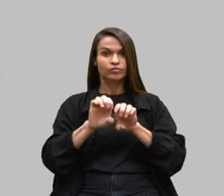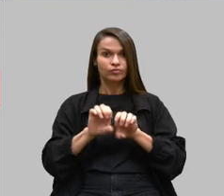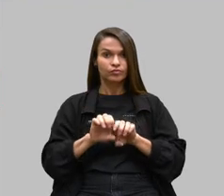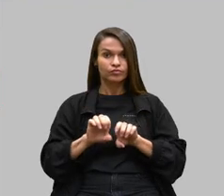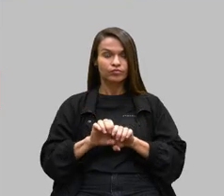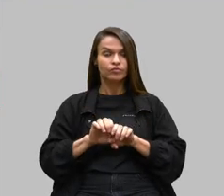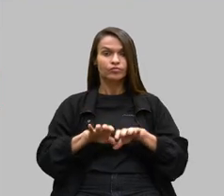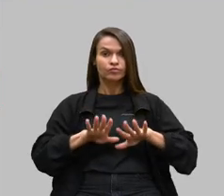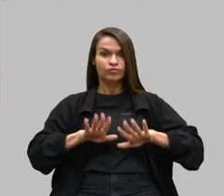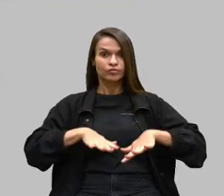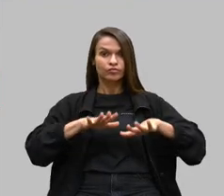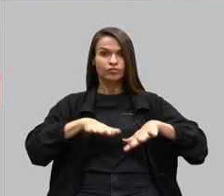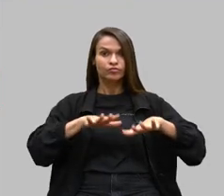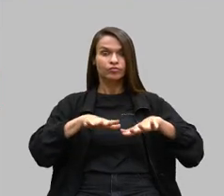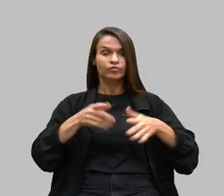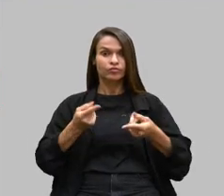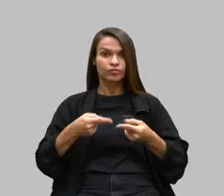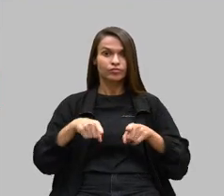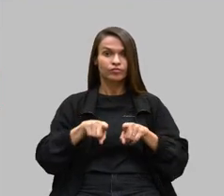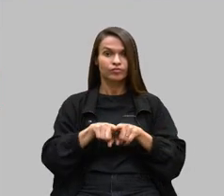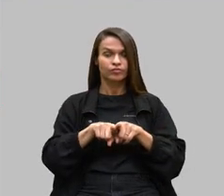mobilidade e